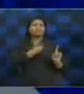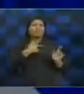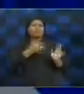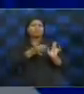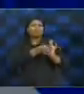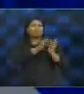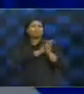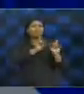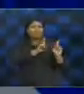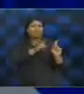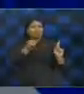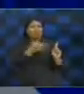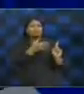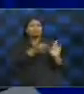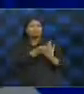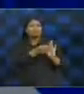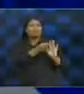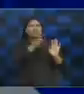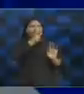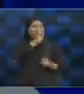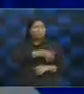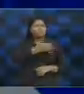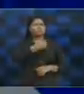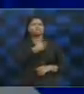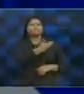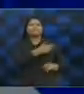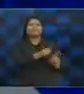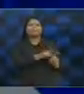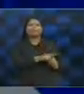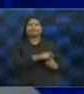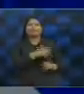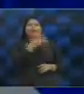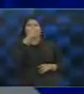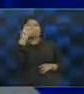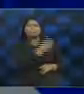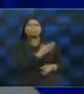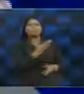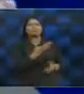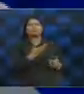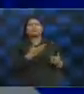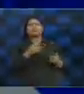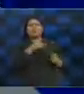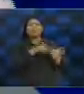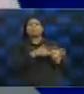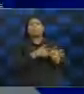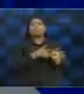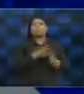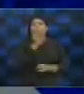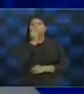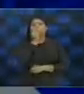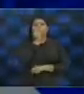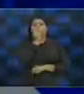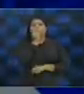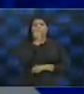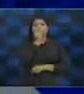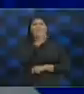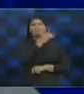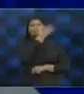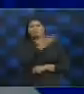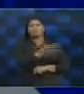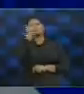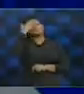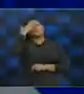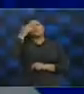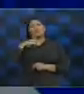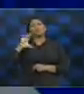torpe, isso ele pensa, ele finge que não sabe que isso nasce nas entranhas desse acordo espúrio que se montou em torno dele.